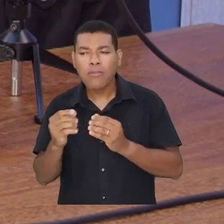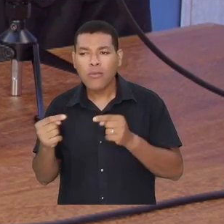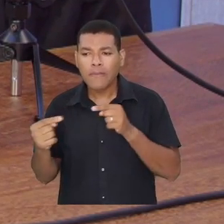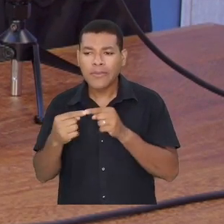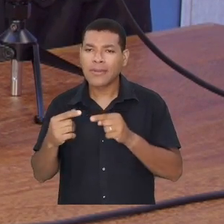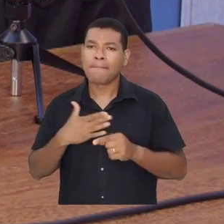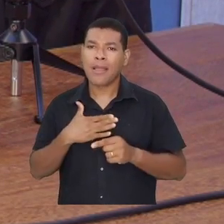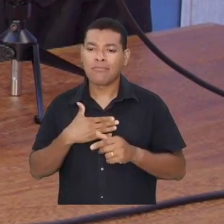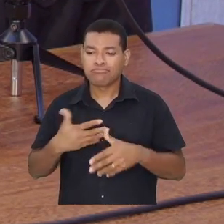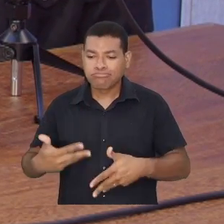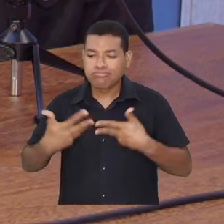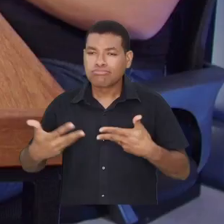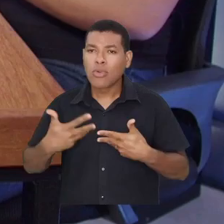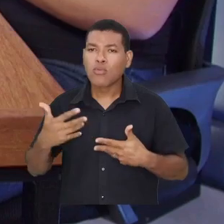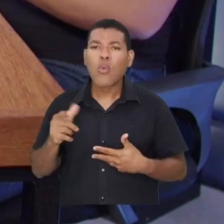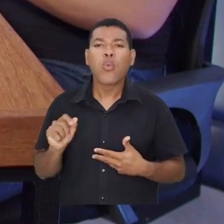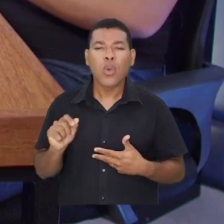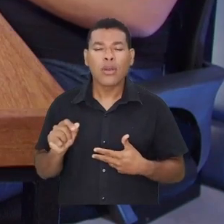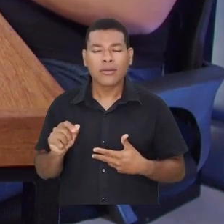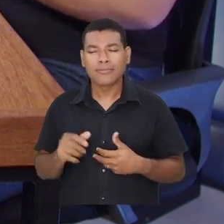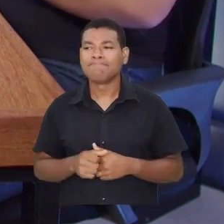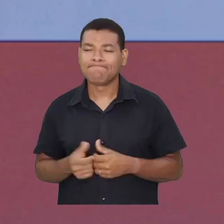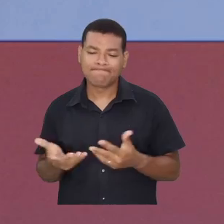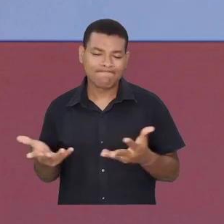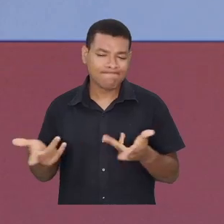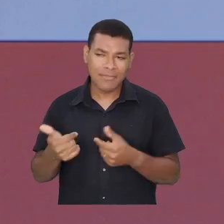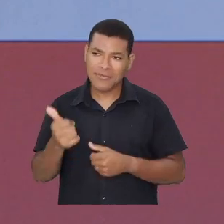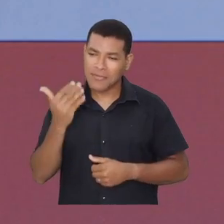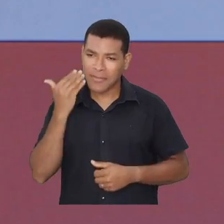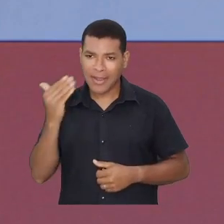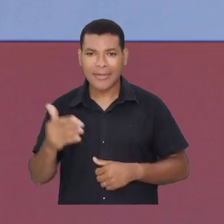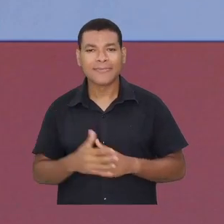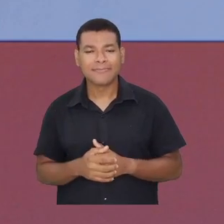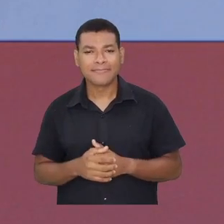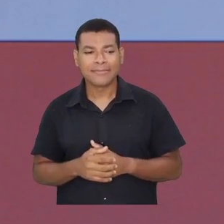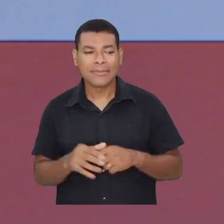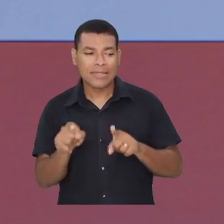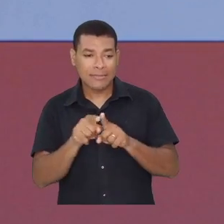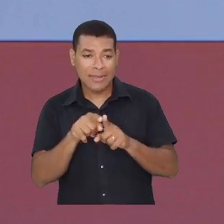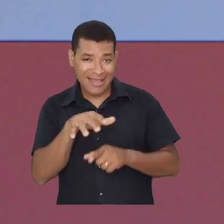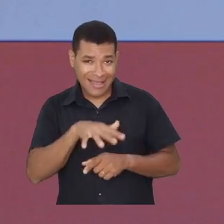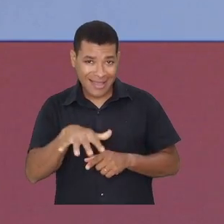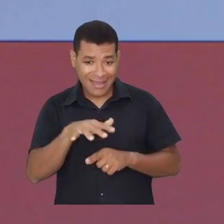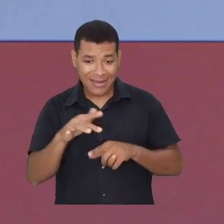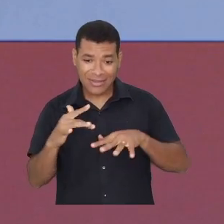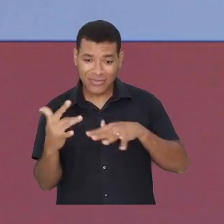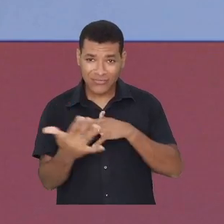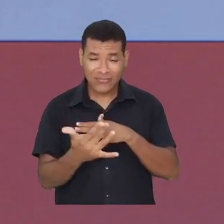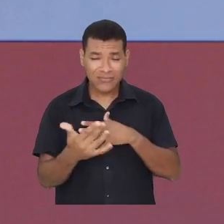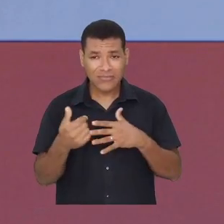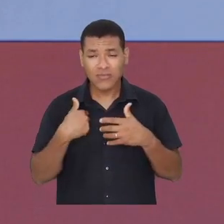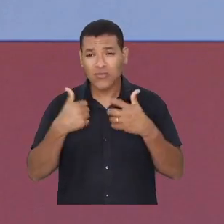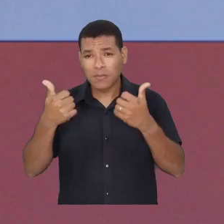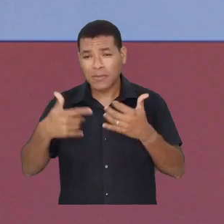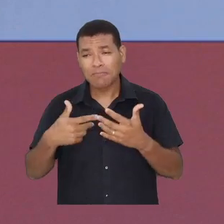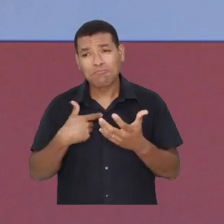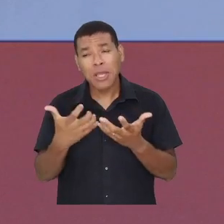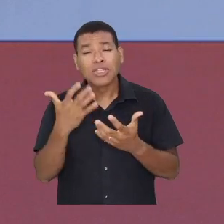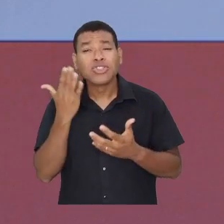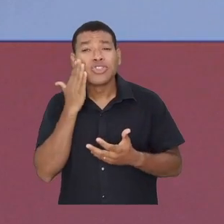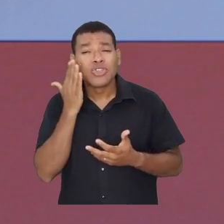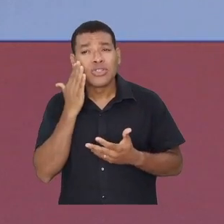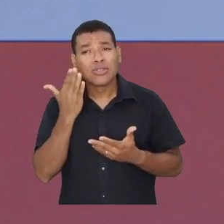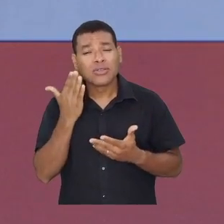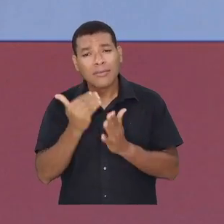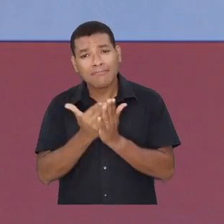você, o que realmente te motiva. Maravilhoso, Gabi. E ainda na toada das redes sociais, queria entender se vocês, né,